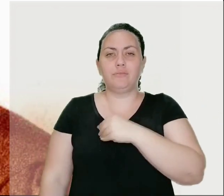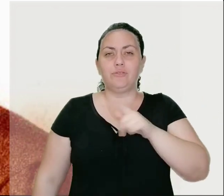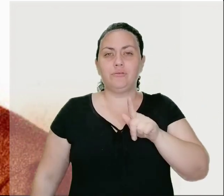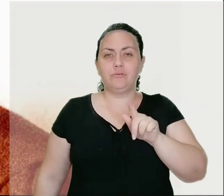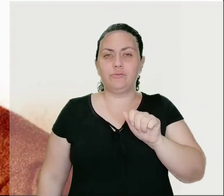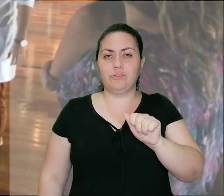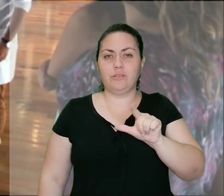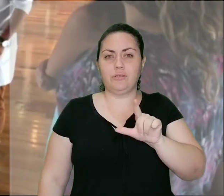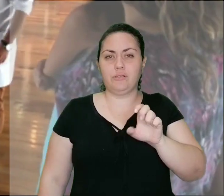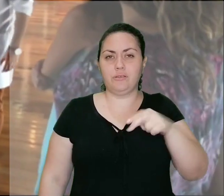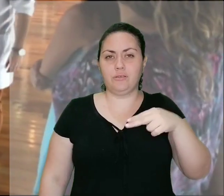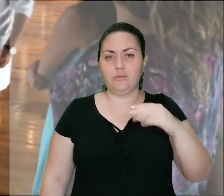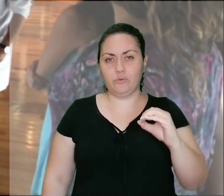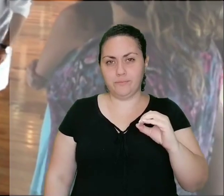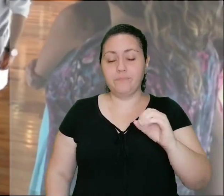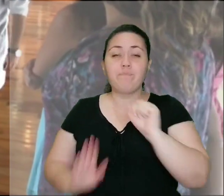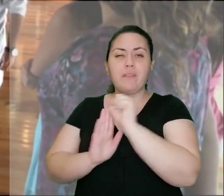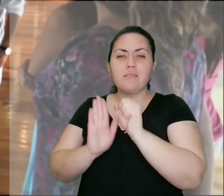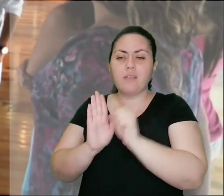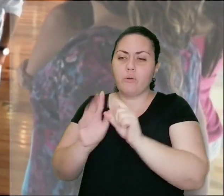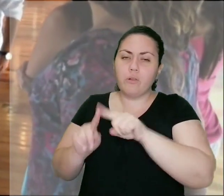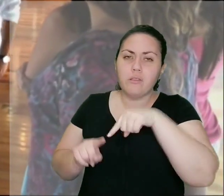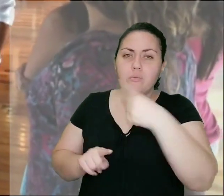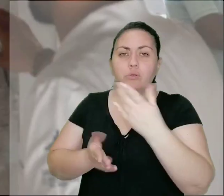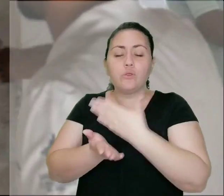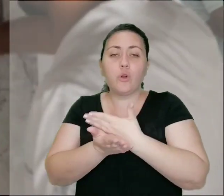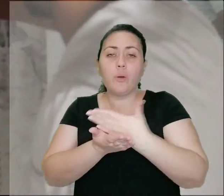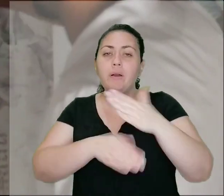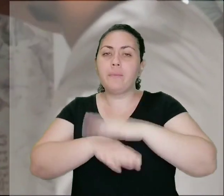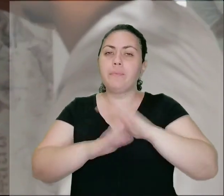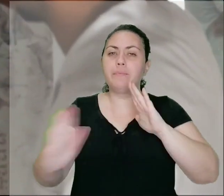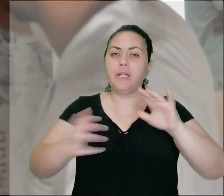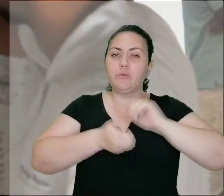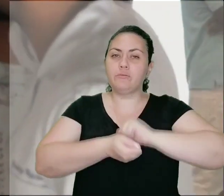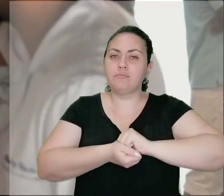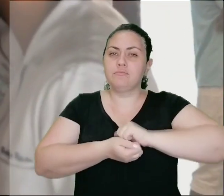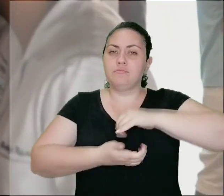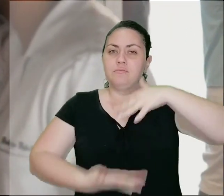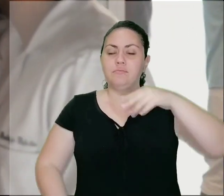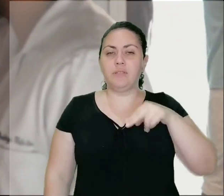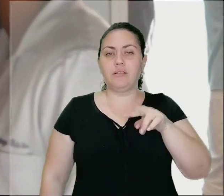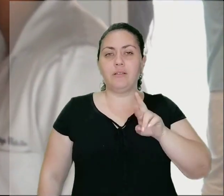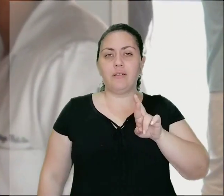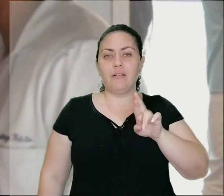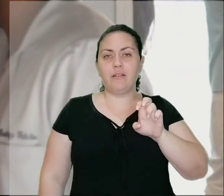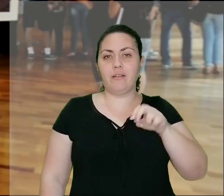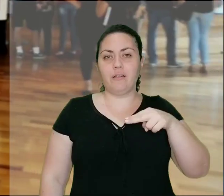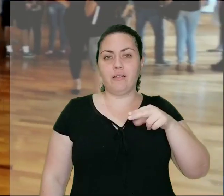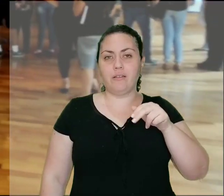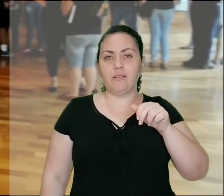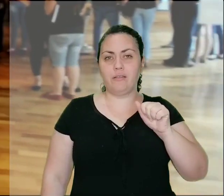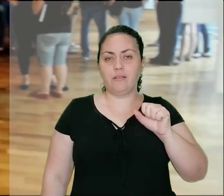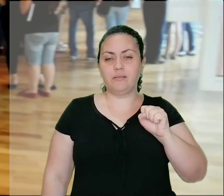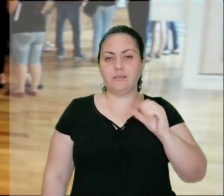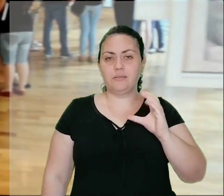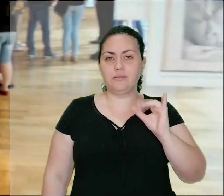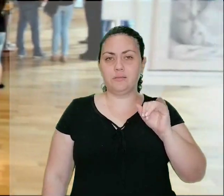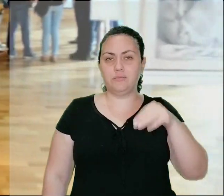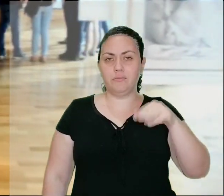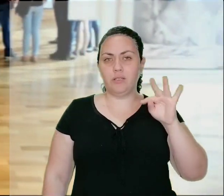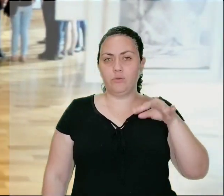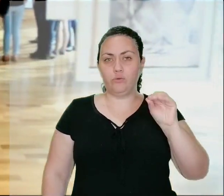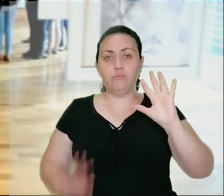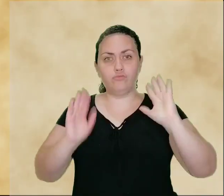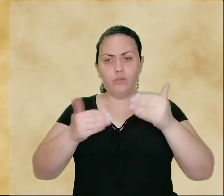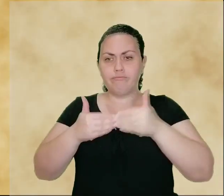médico Galeno. Alguns séculos depois, iniciou o período renascentista, que marcou muitos avanços na